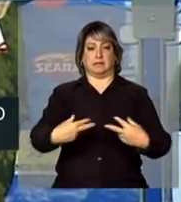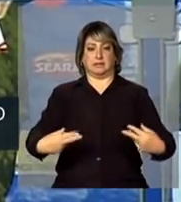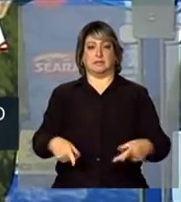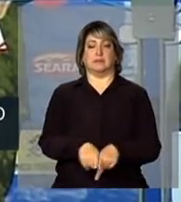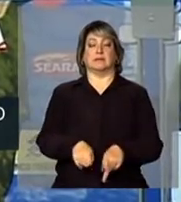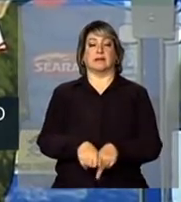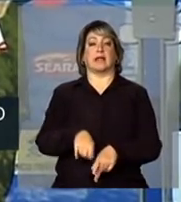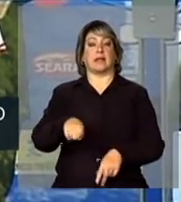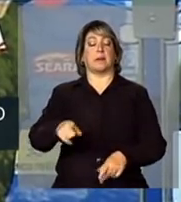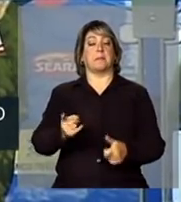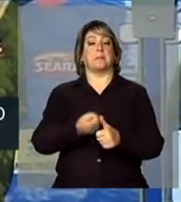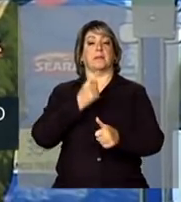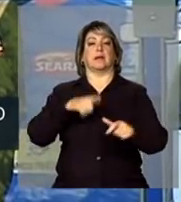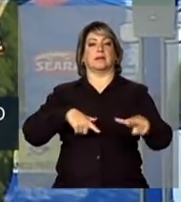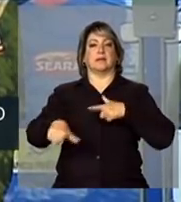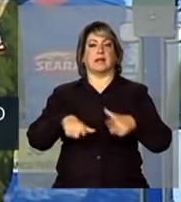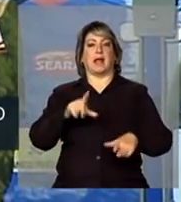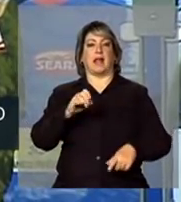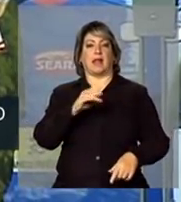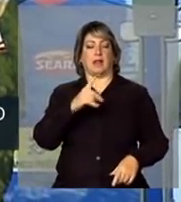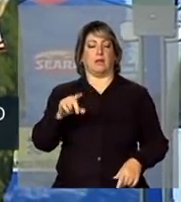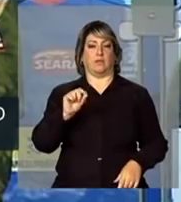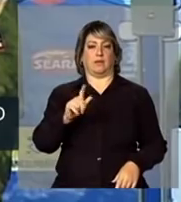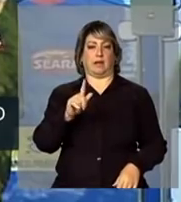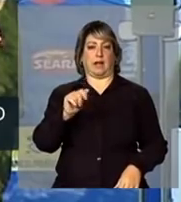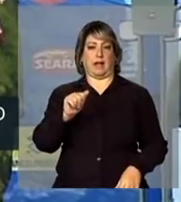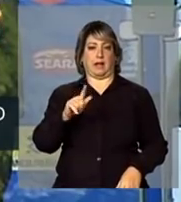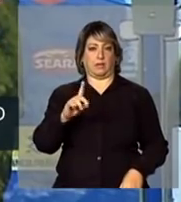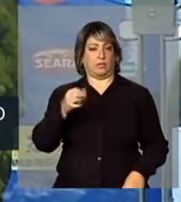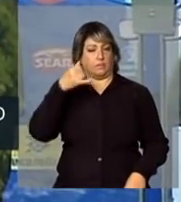na realização de leilões de gado no Panamá.